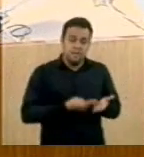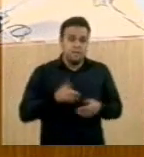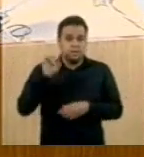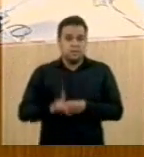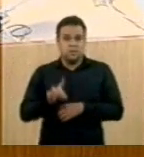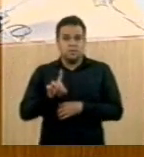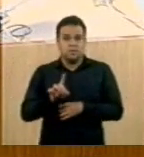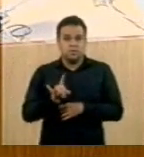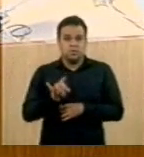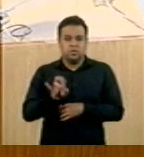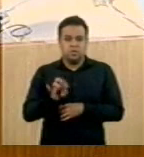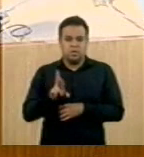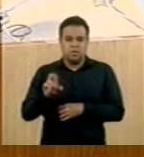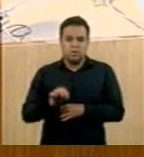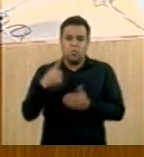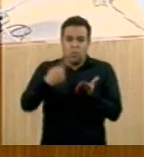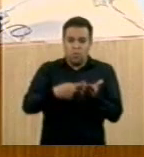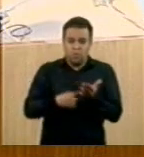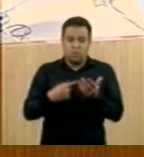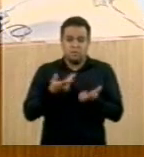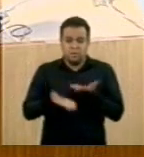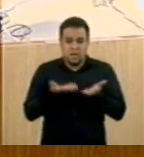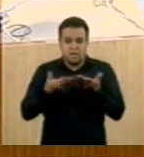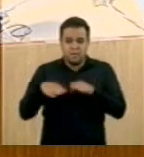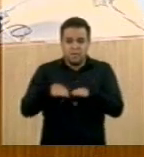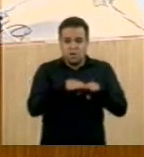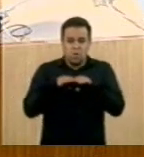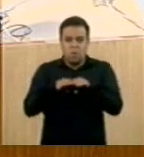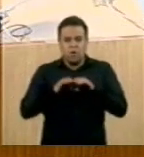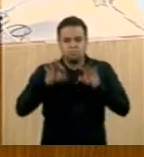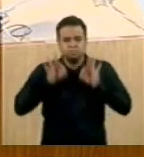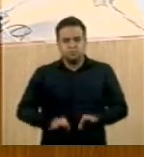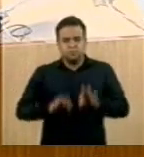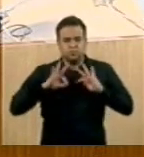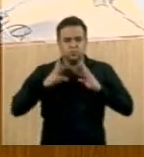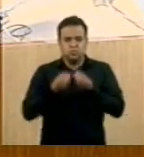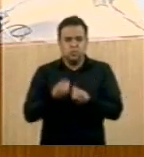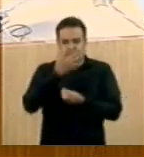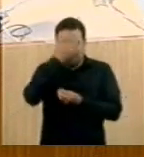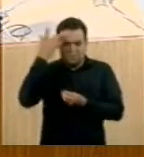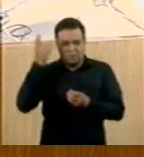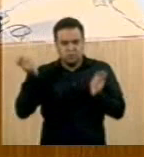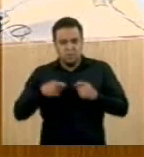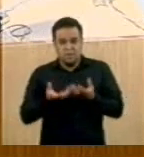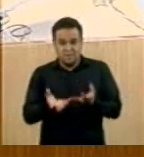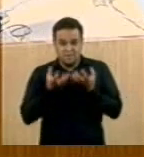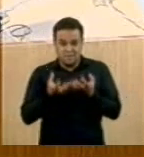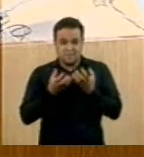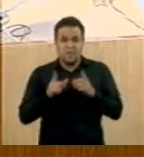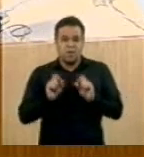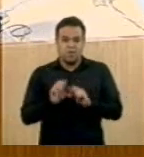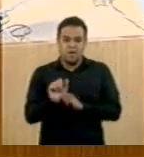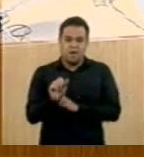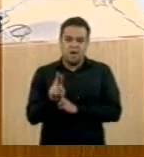direito um compromisso com um tratamento igual e digno a todas as pessoas que desejam exercer a